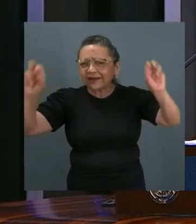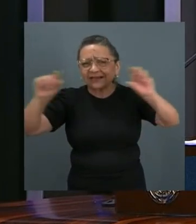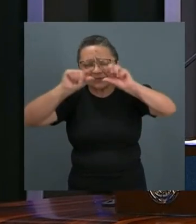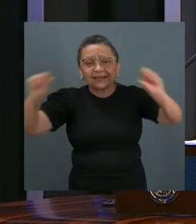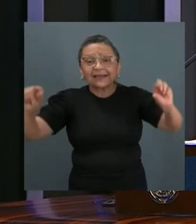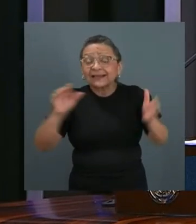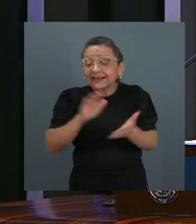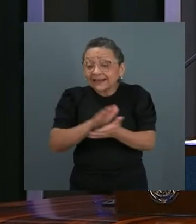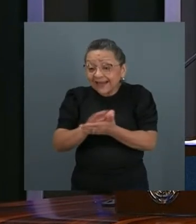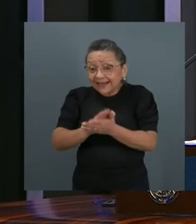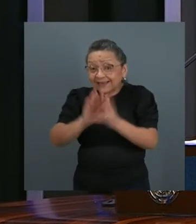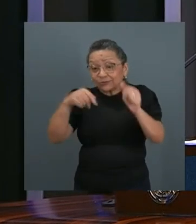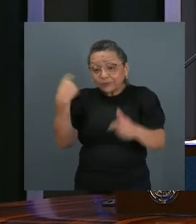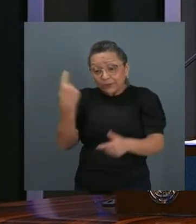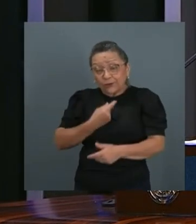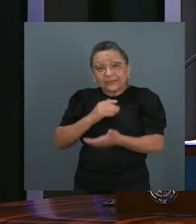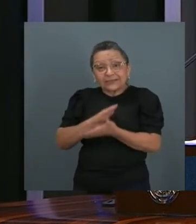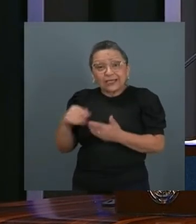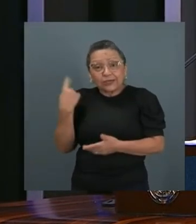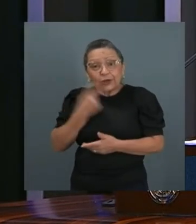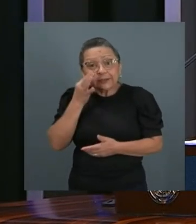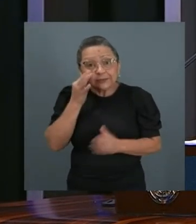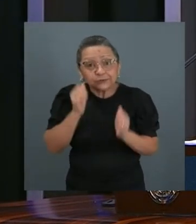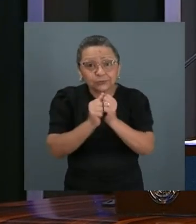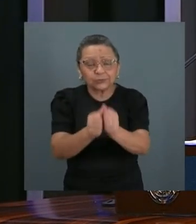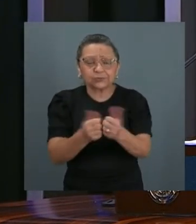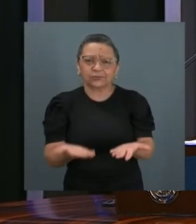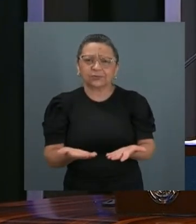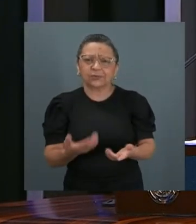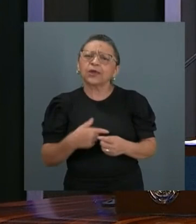o presidente, aquele que tem o poder de distribuir a